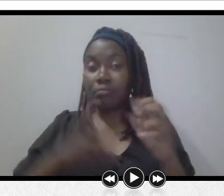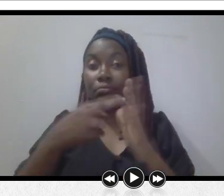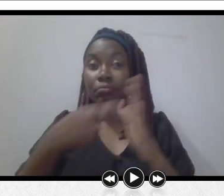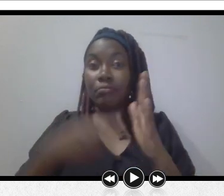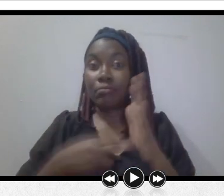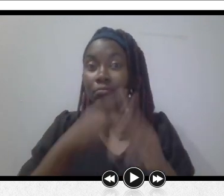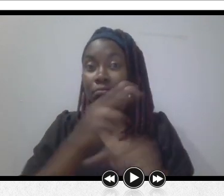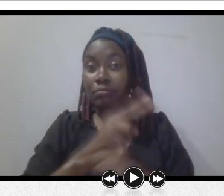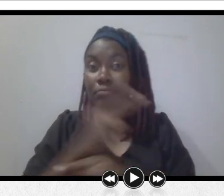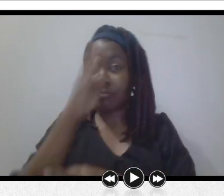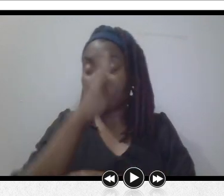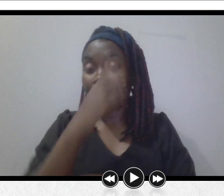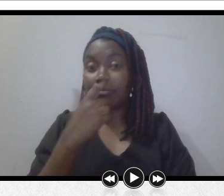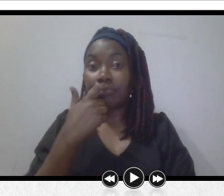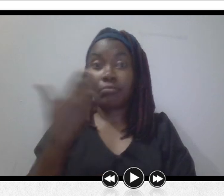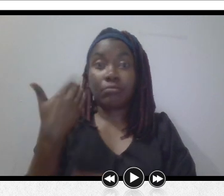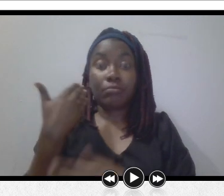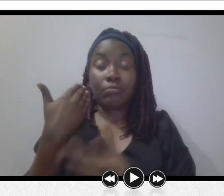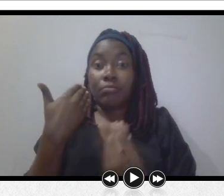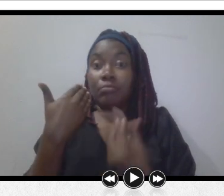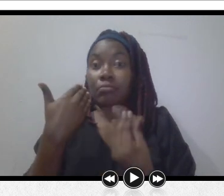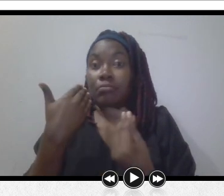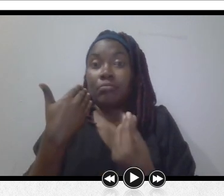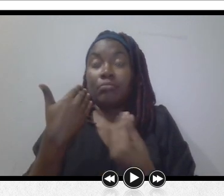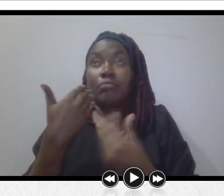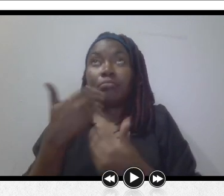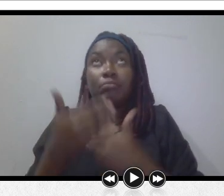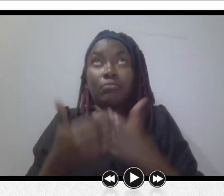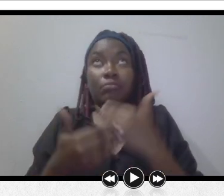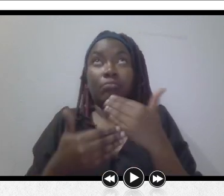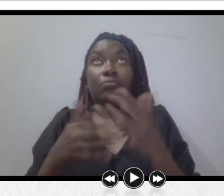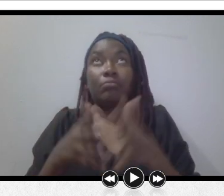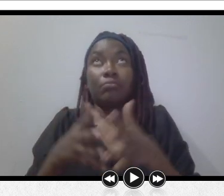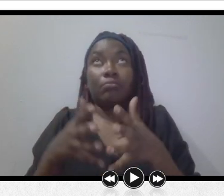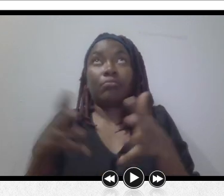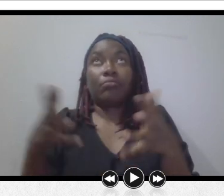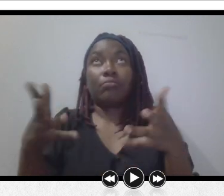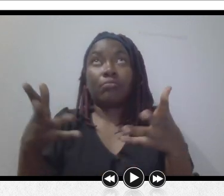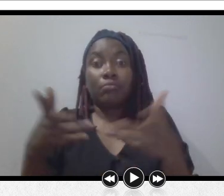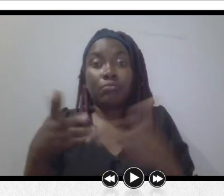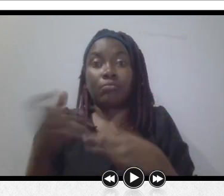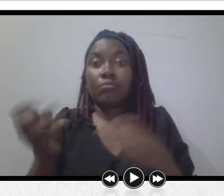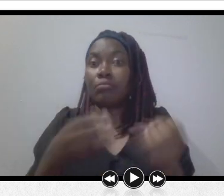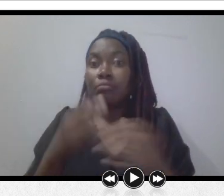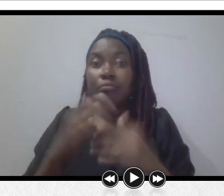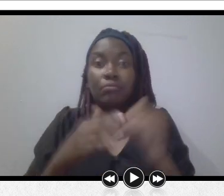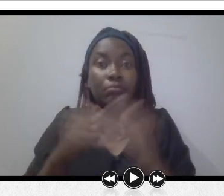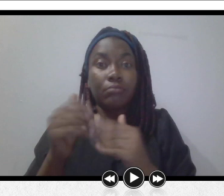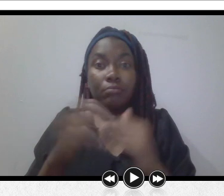Brasil é bastante recente, estamos em um processo crescente de aprimoramento, de novas técnicas,